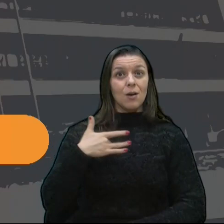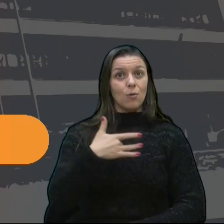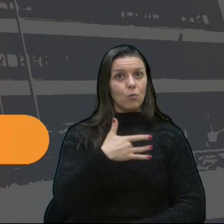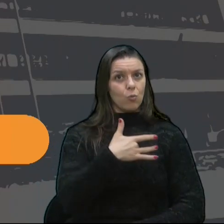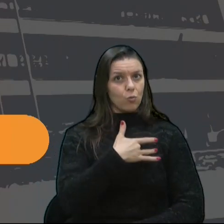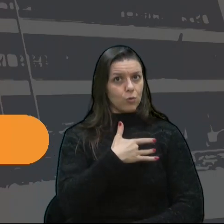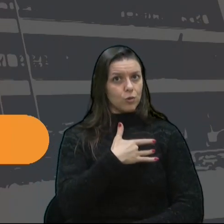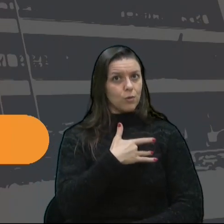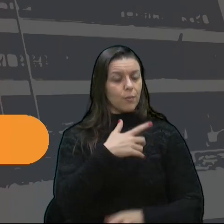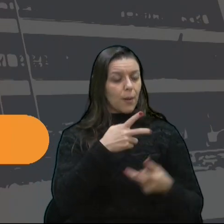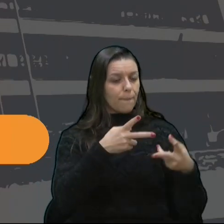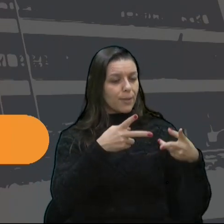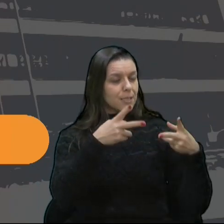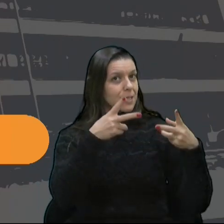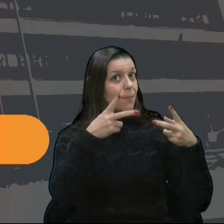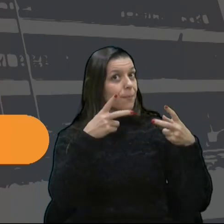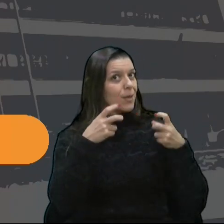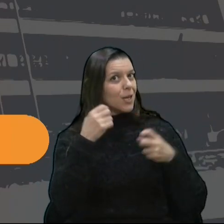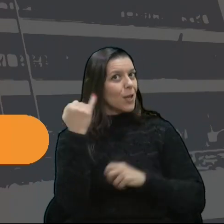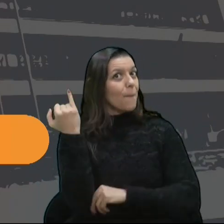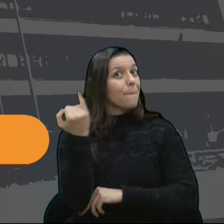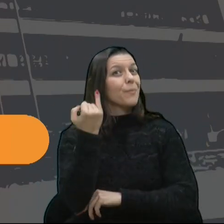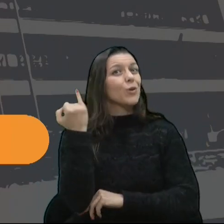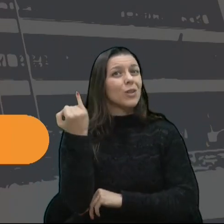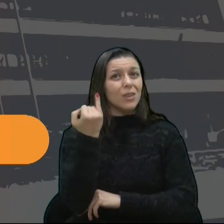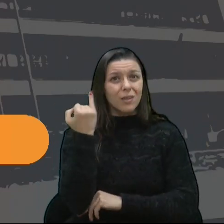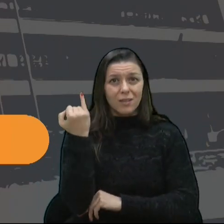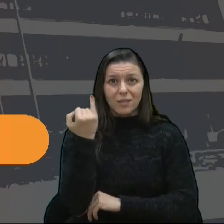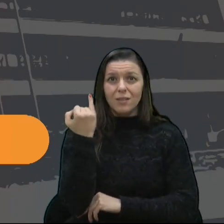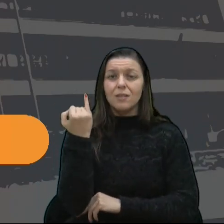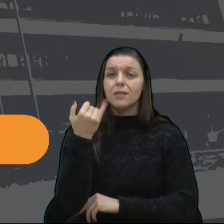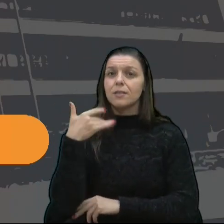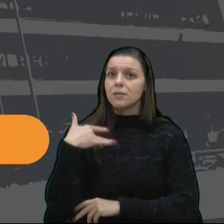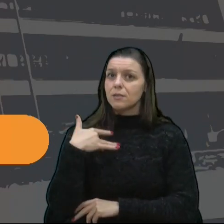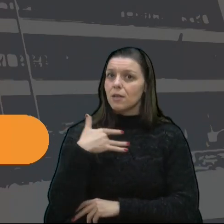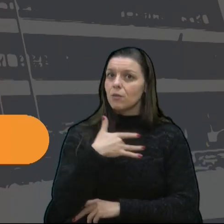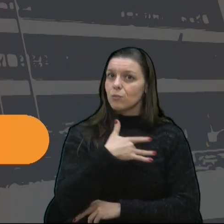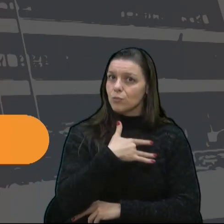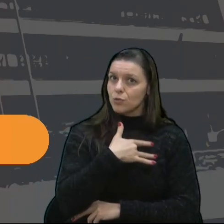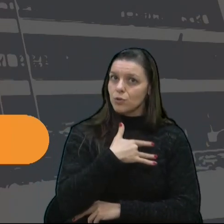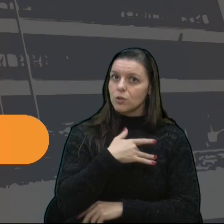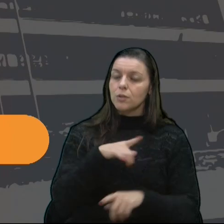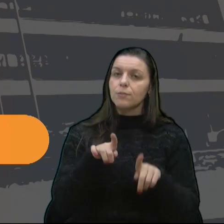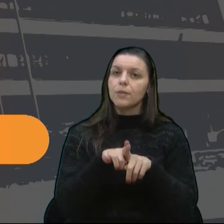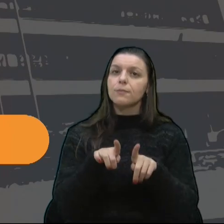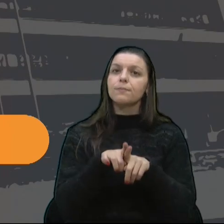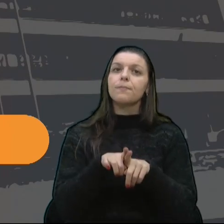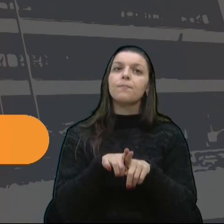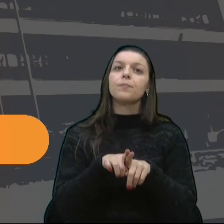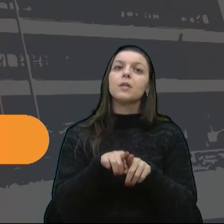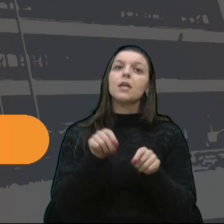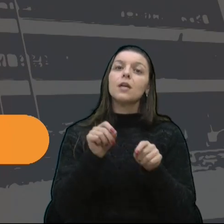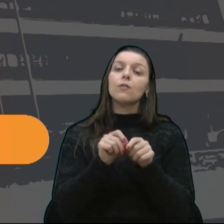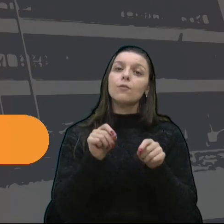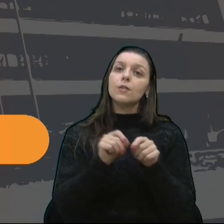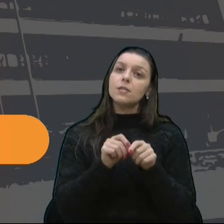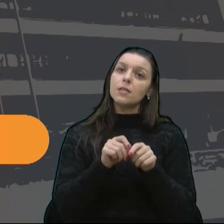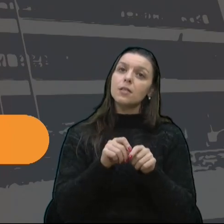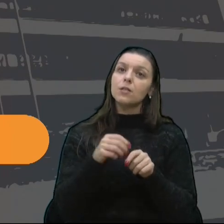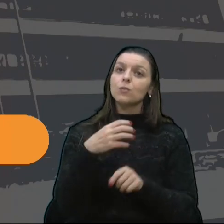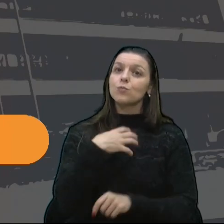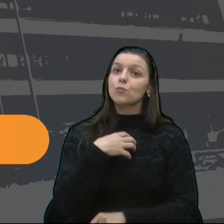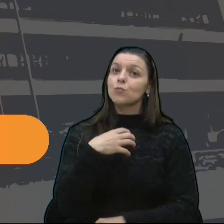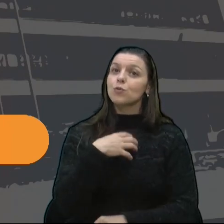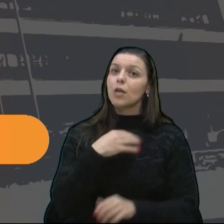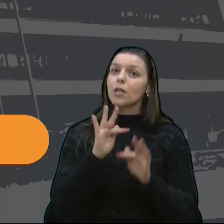elas perceberam quanto é importante ter saúde nos dias de hoje, e vão fazer isso de essa saúde e